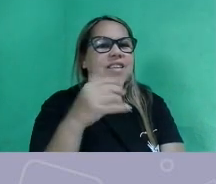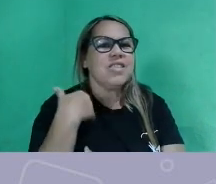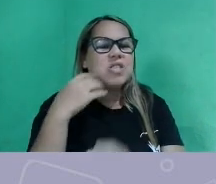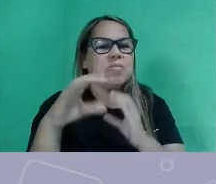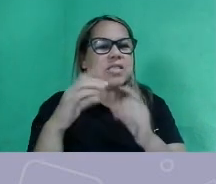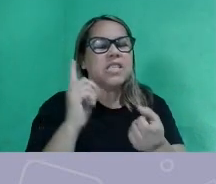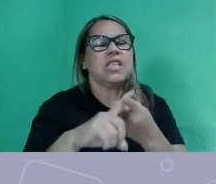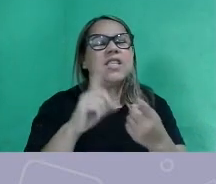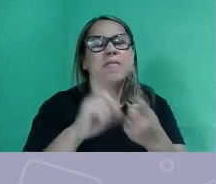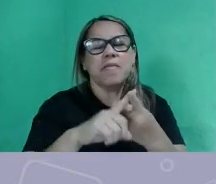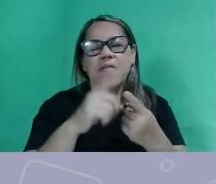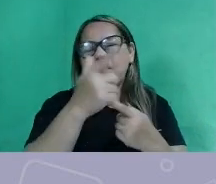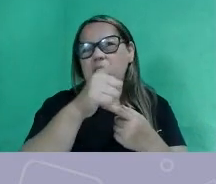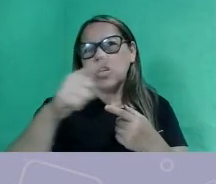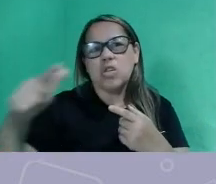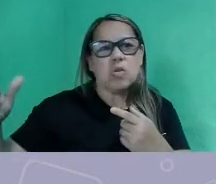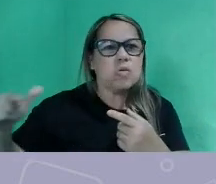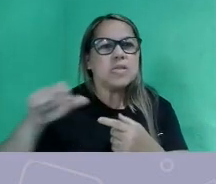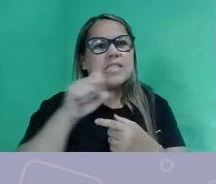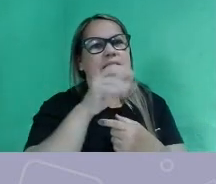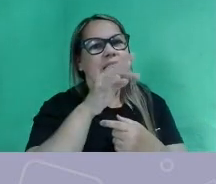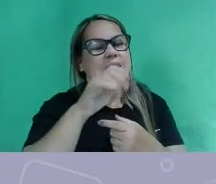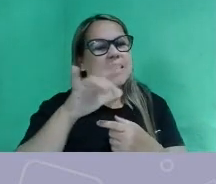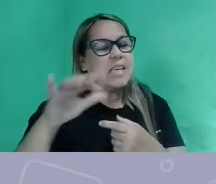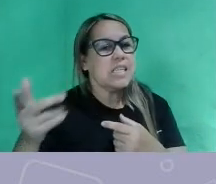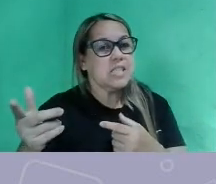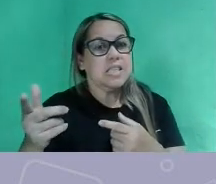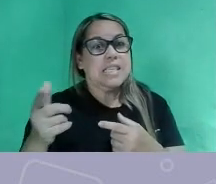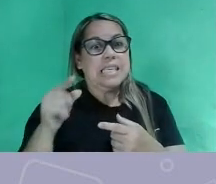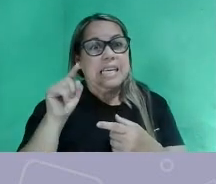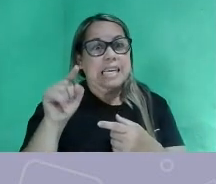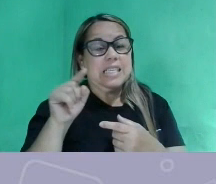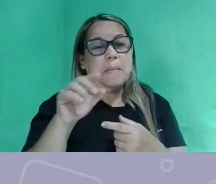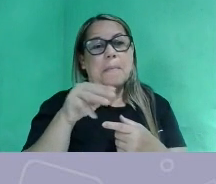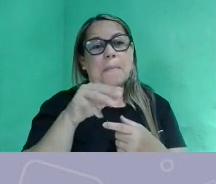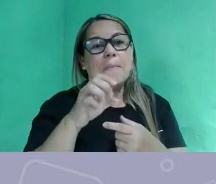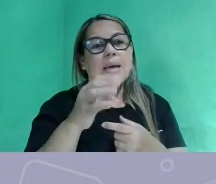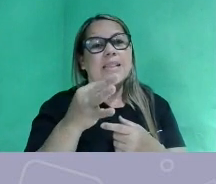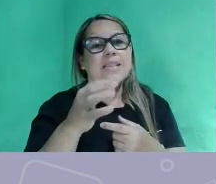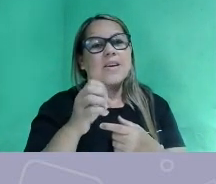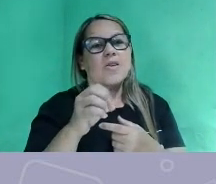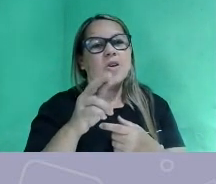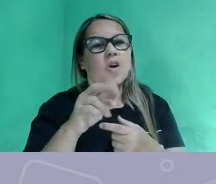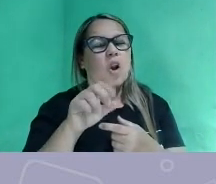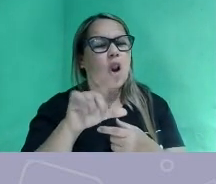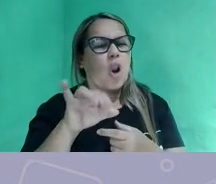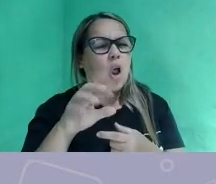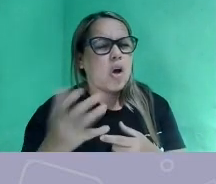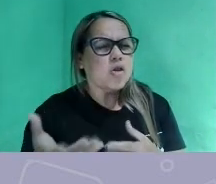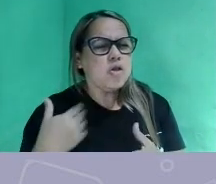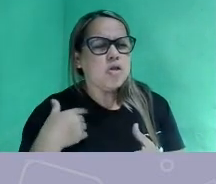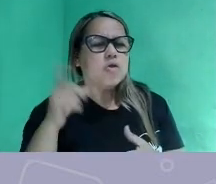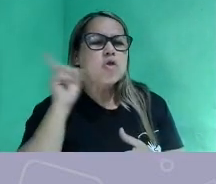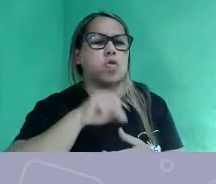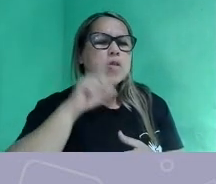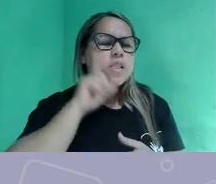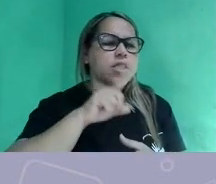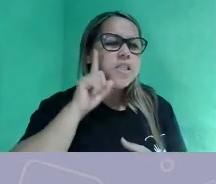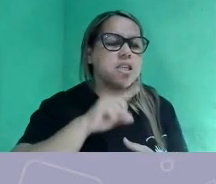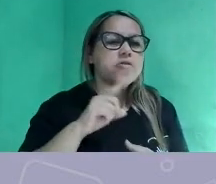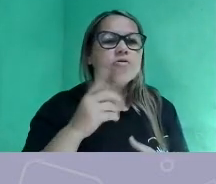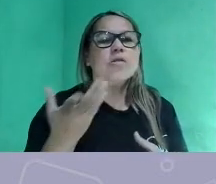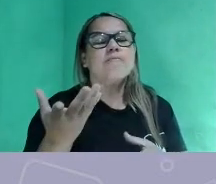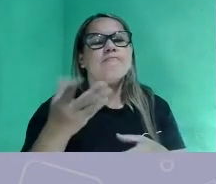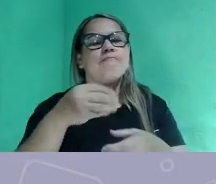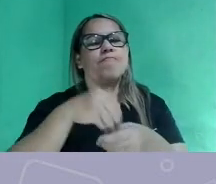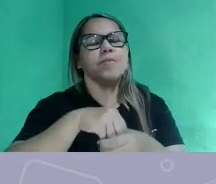meteorológicos em tal órbita os satélites meteorológicos operacionais dos Estados Unidos incluem